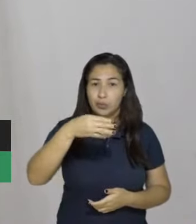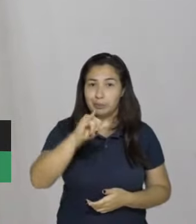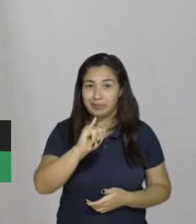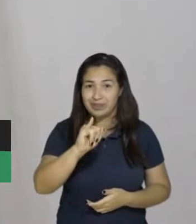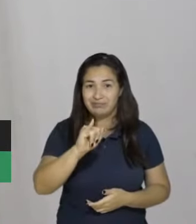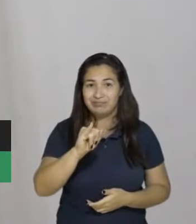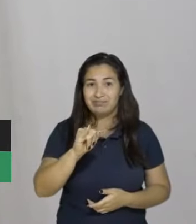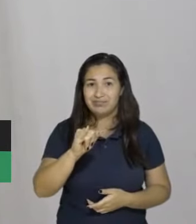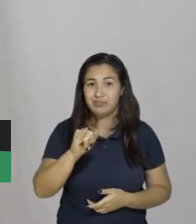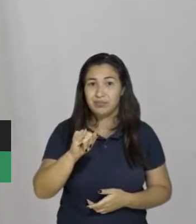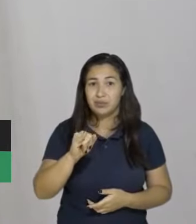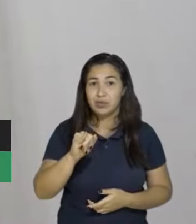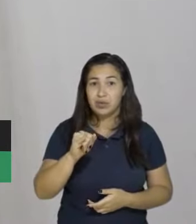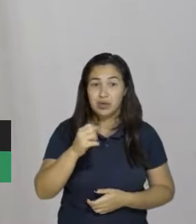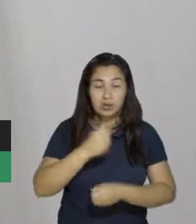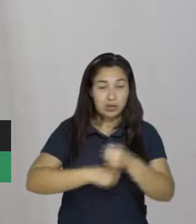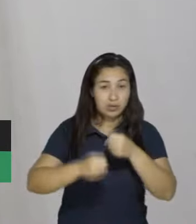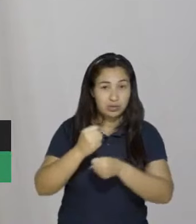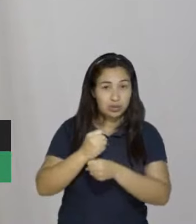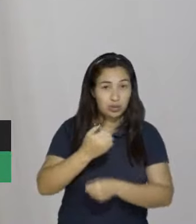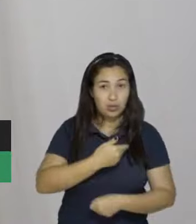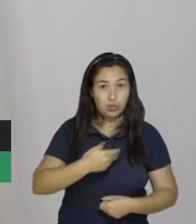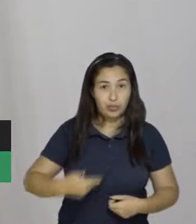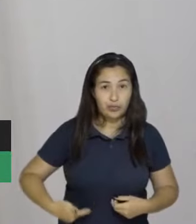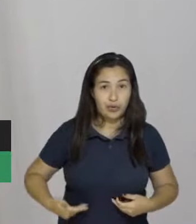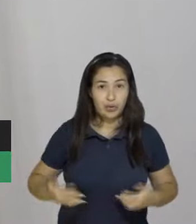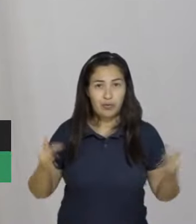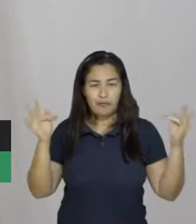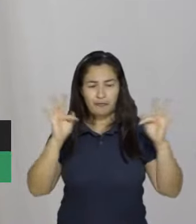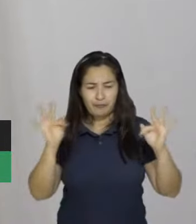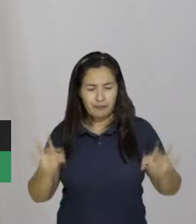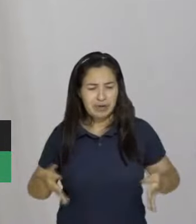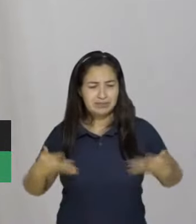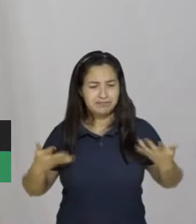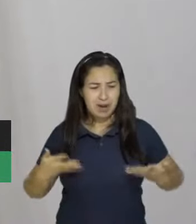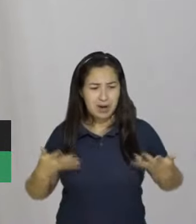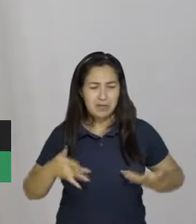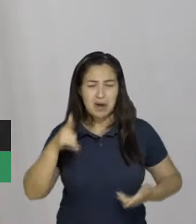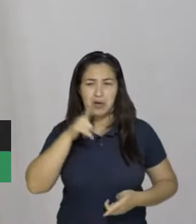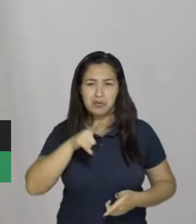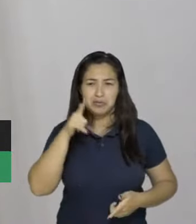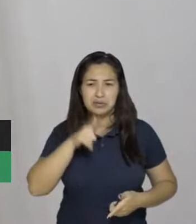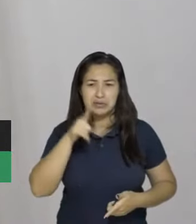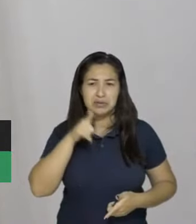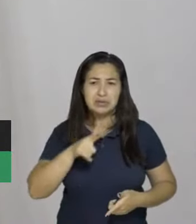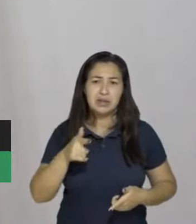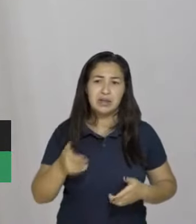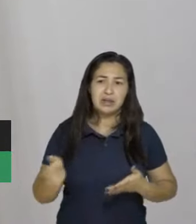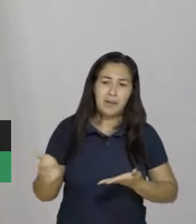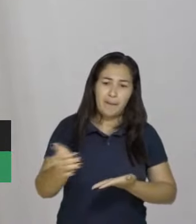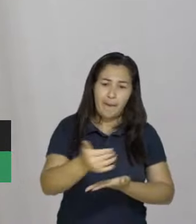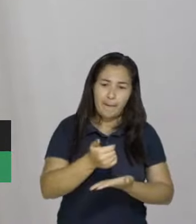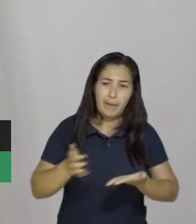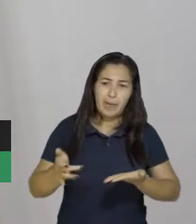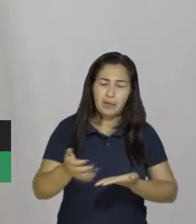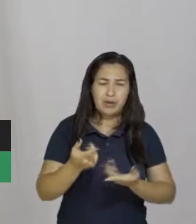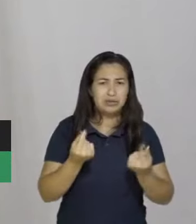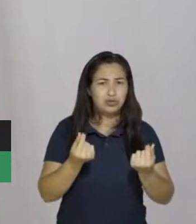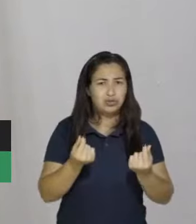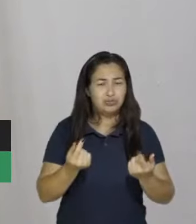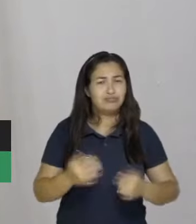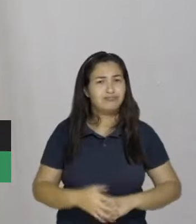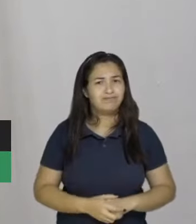o governo anterior ter comemorado sucessivos recordes de arrecadação. Em paralelo